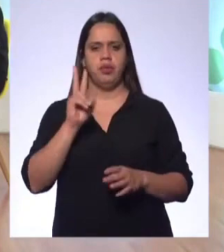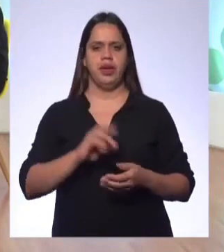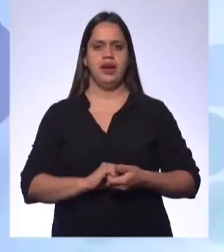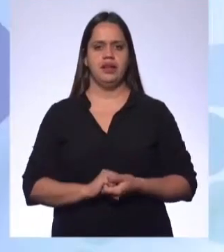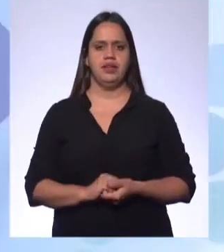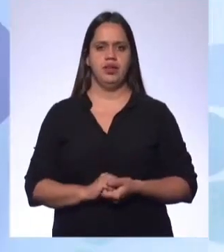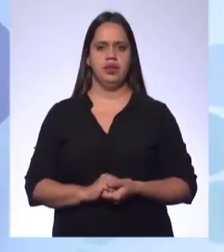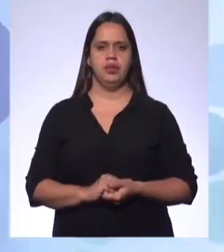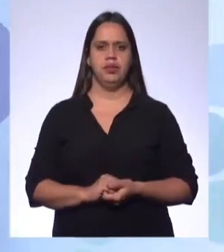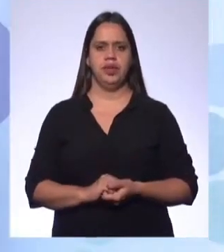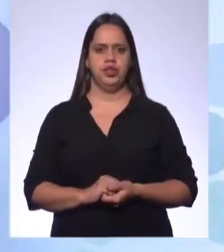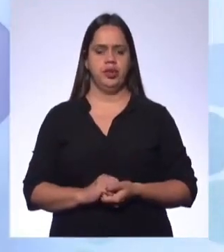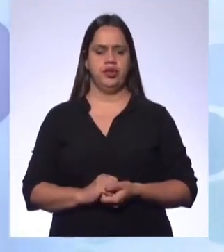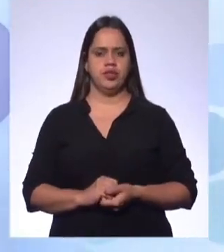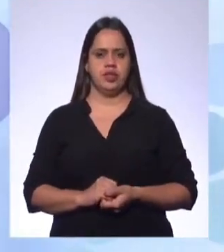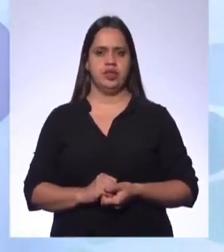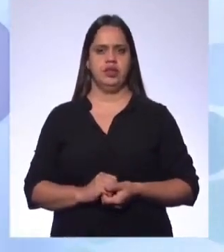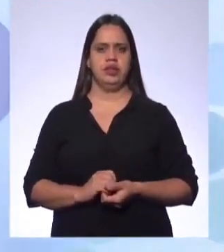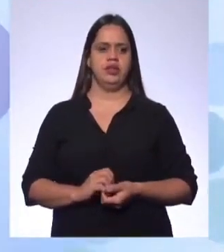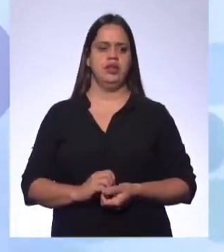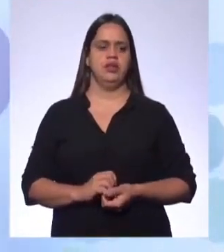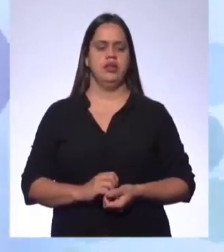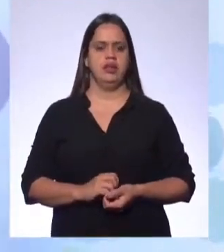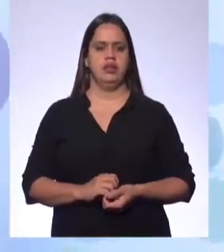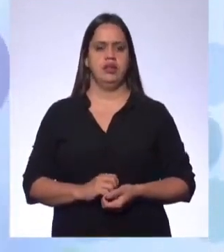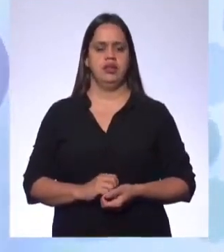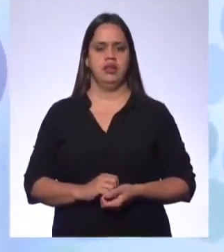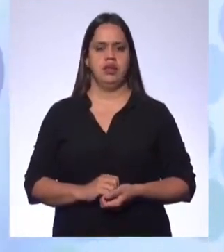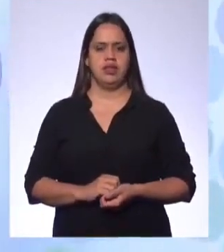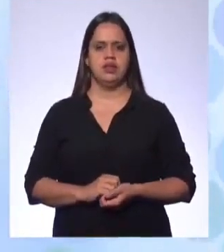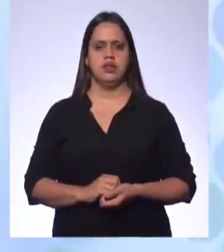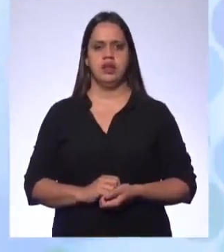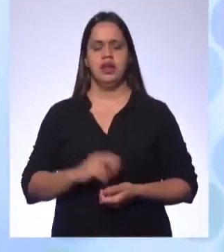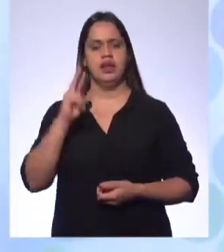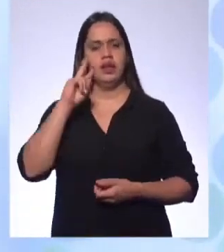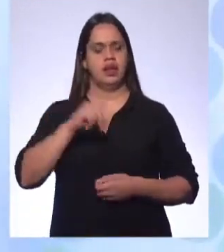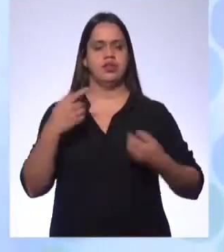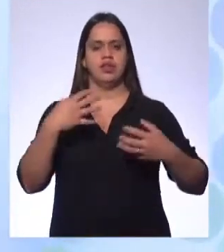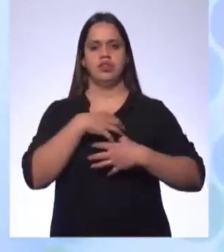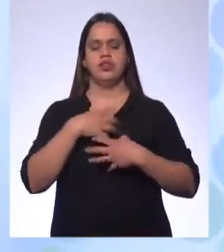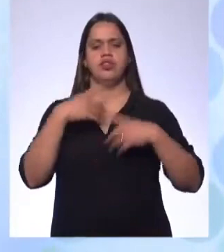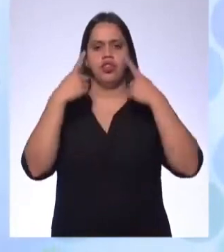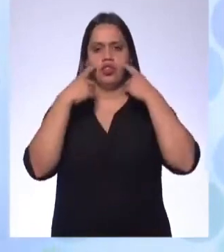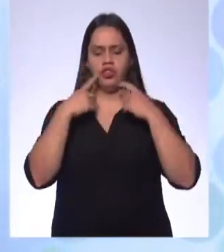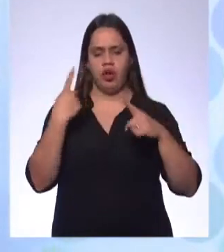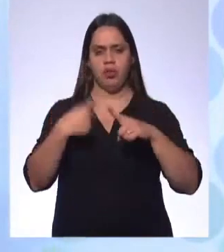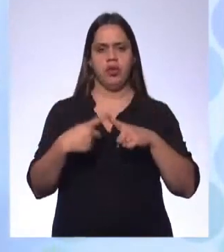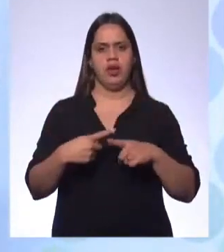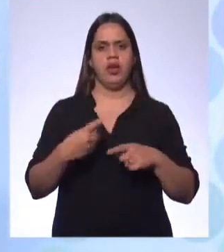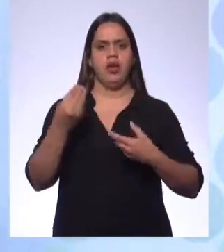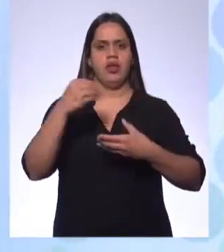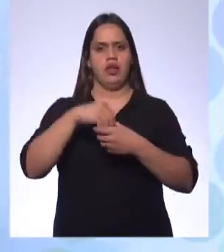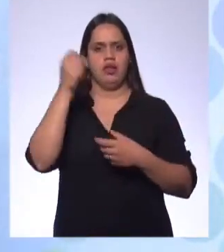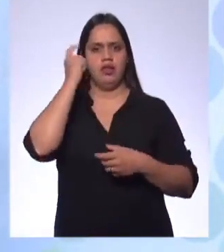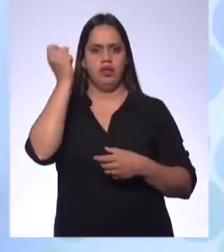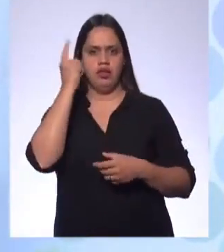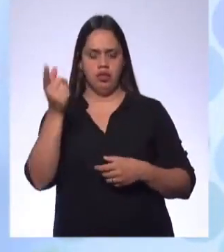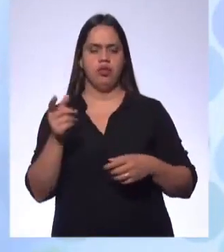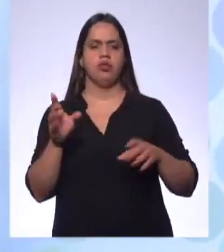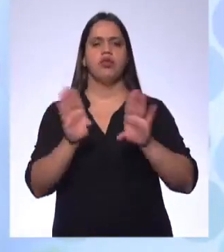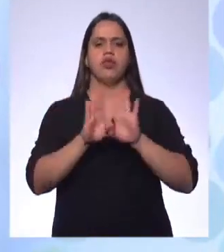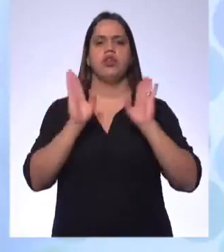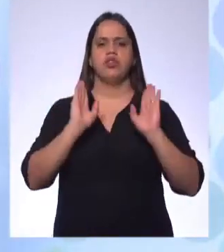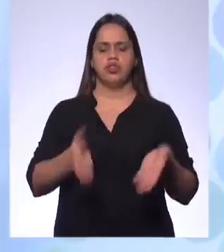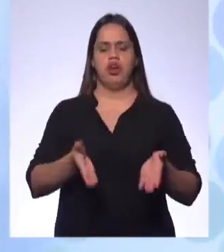um outro ser humano não chora, e isso é comum dentro da nossa cultura, dentro do senso comum,